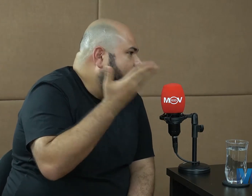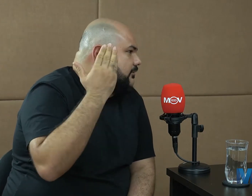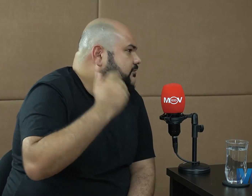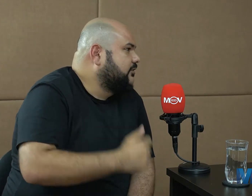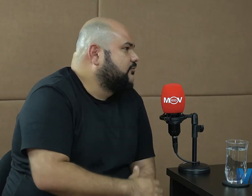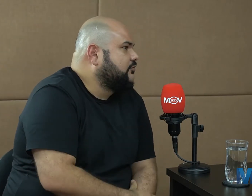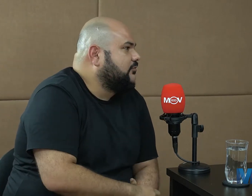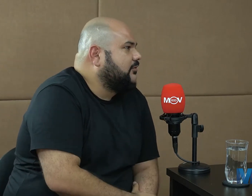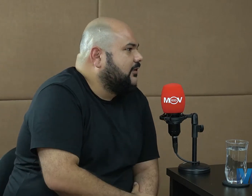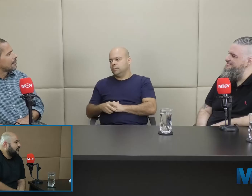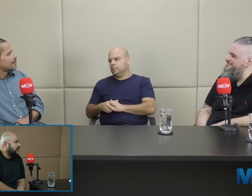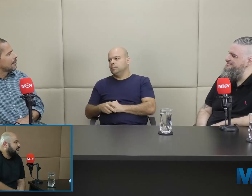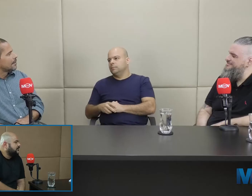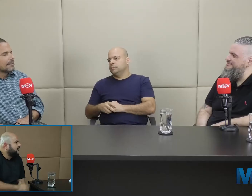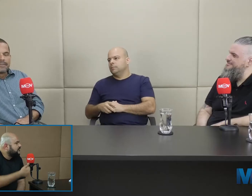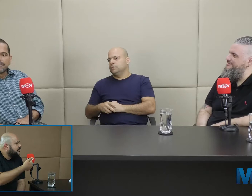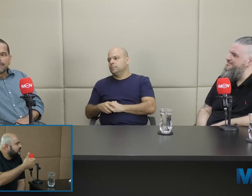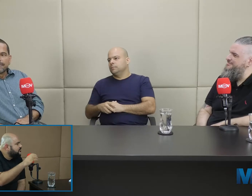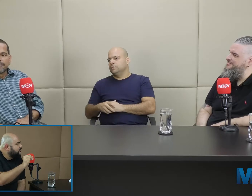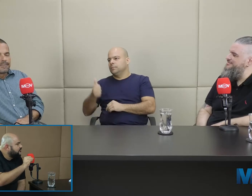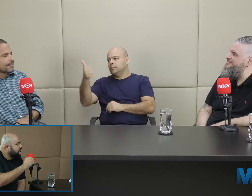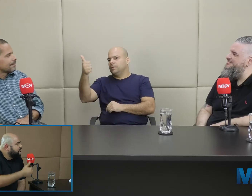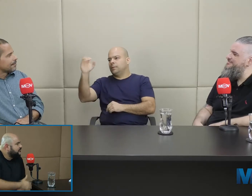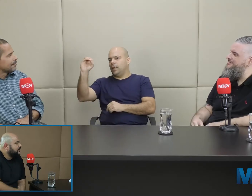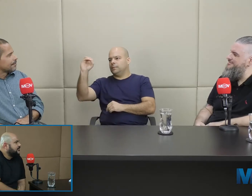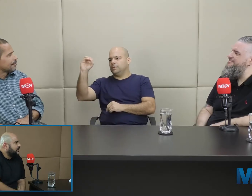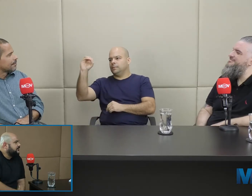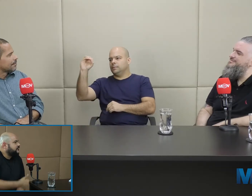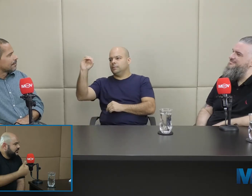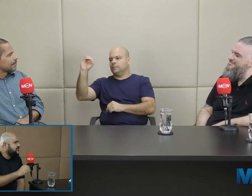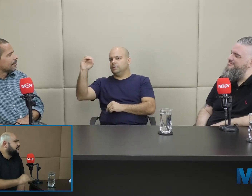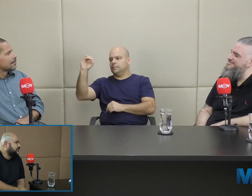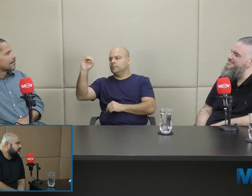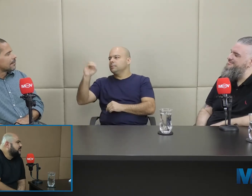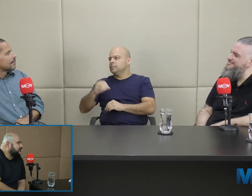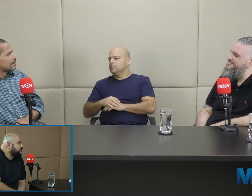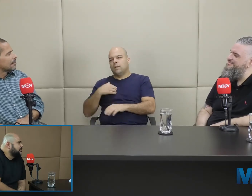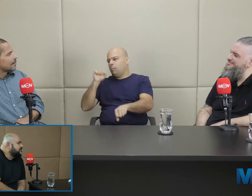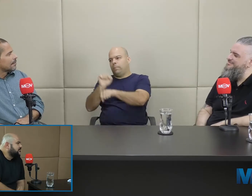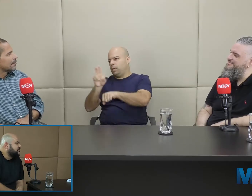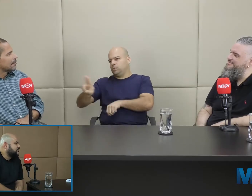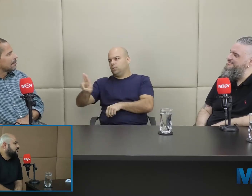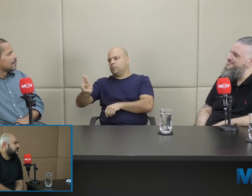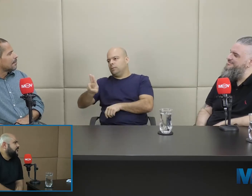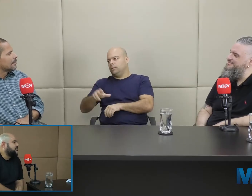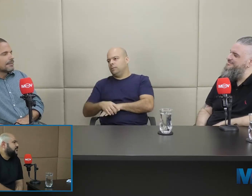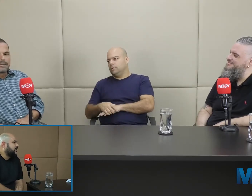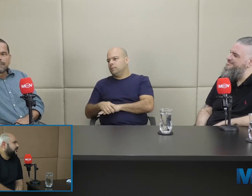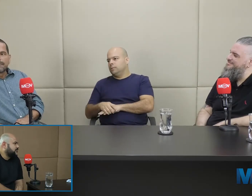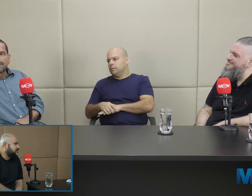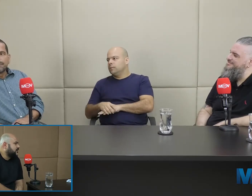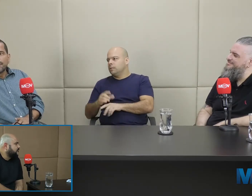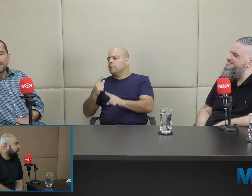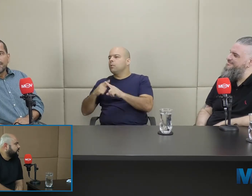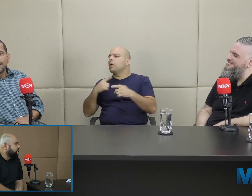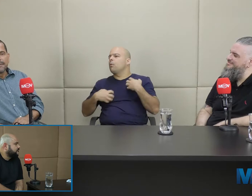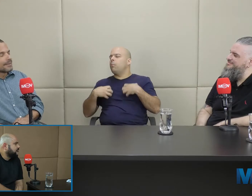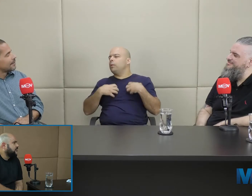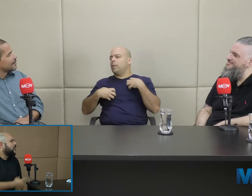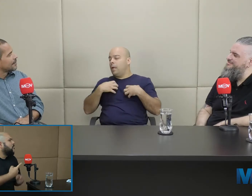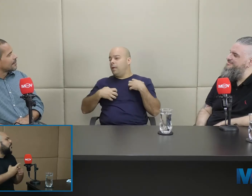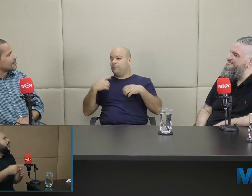antes, já usou. Até que idade? Até os 10 anos. Até os 10 anos eu usei. Depois eu parei de usar. Por